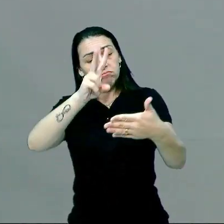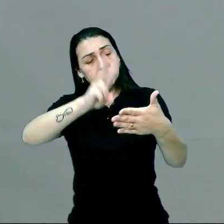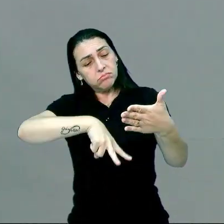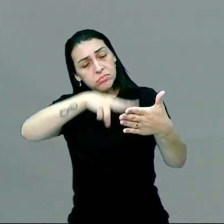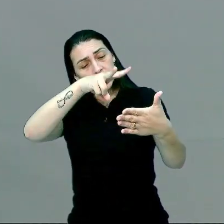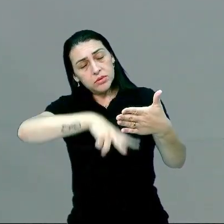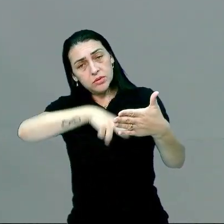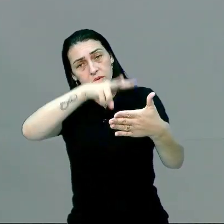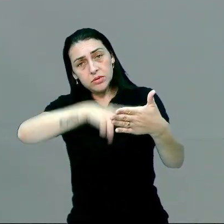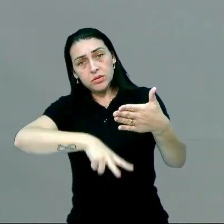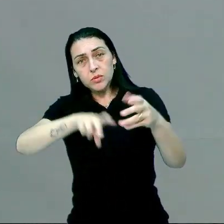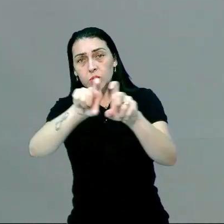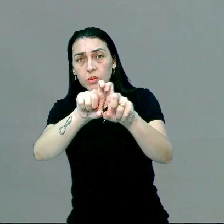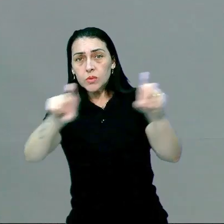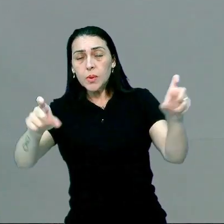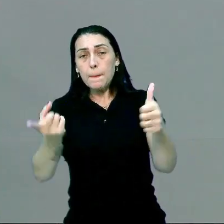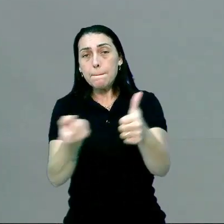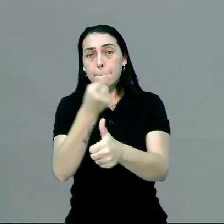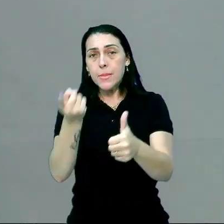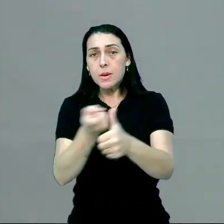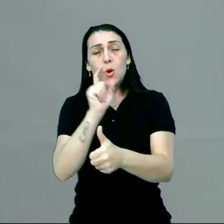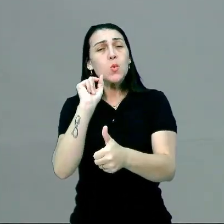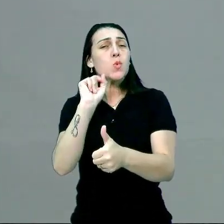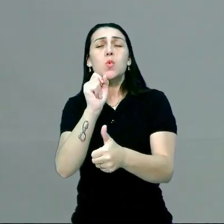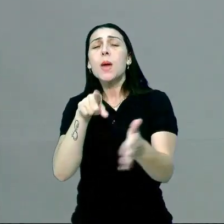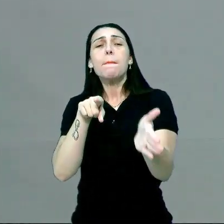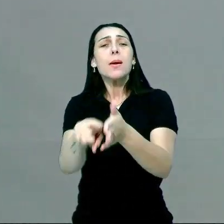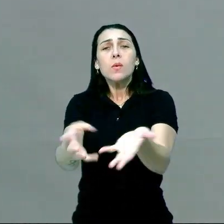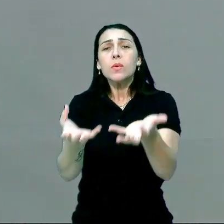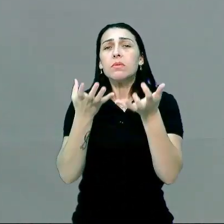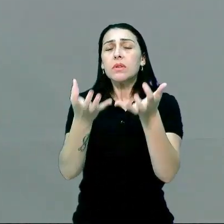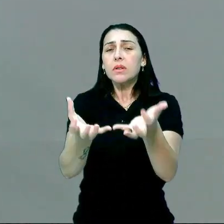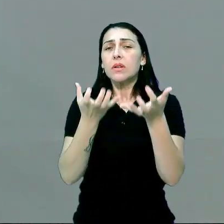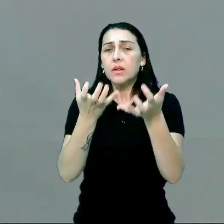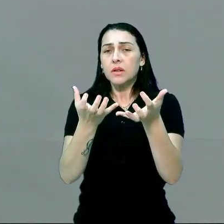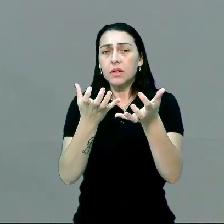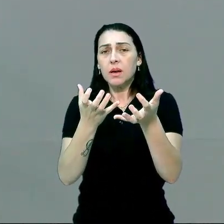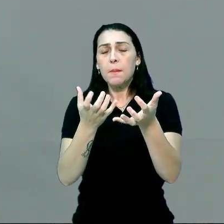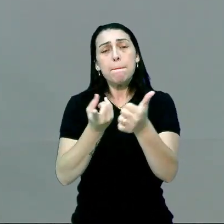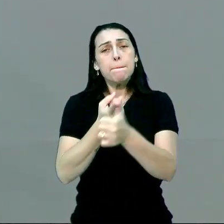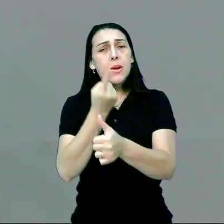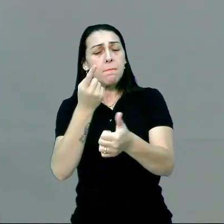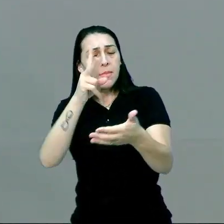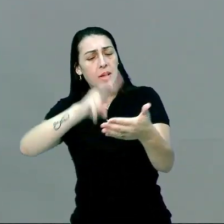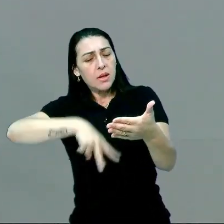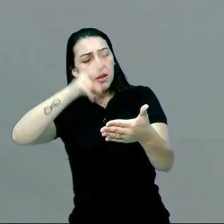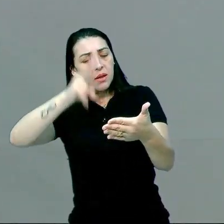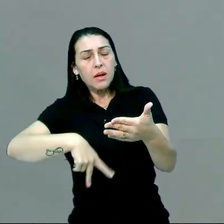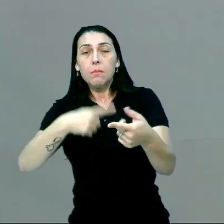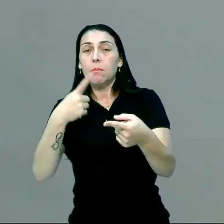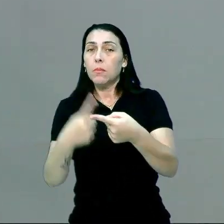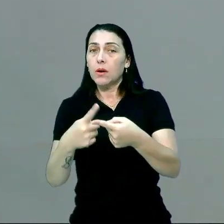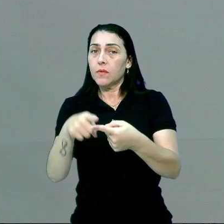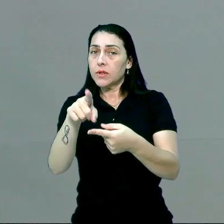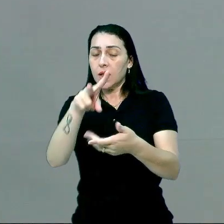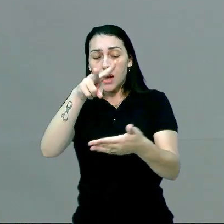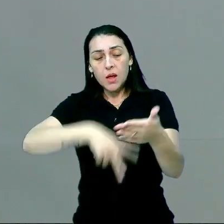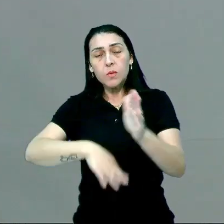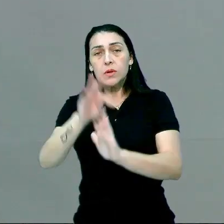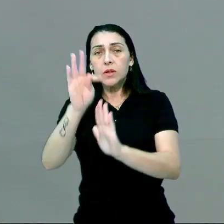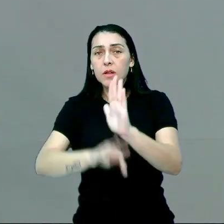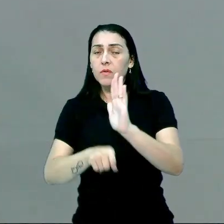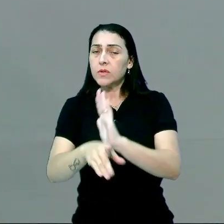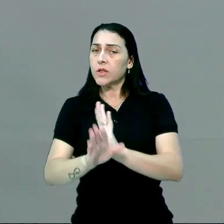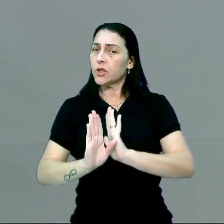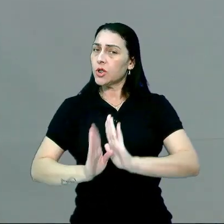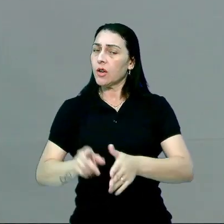leitura do enunciado, do comando da questão. Por que, professora? Eu tenho que ler o comando primeiro? Porque aí, quando você for ler o texto,